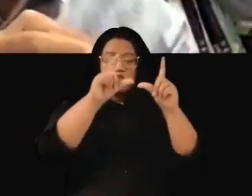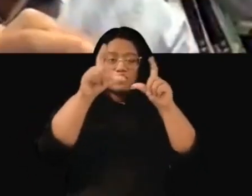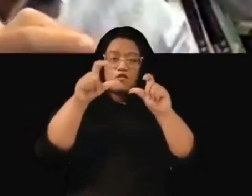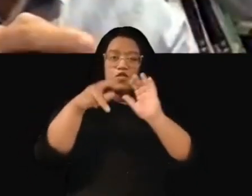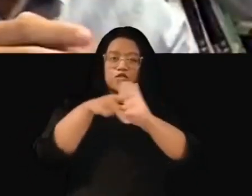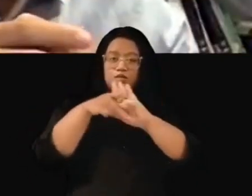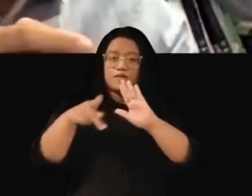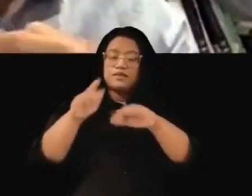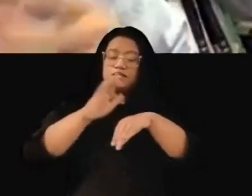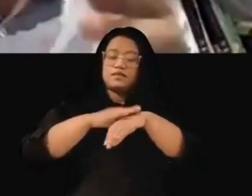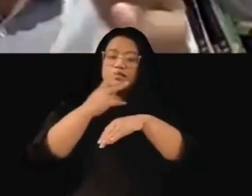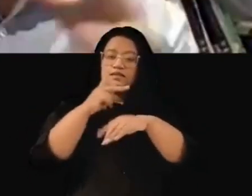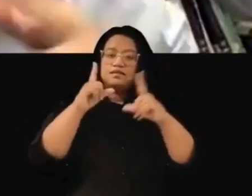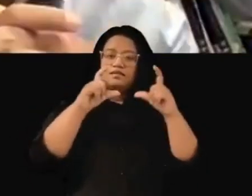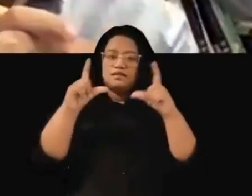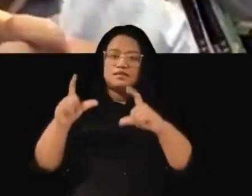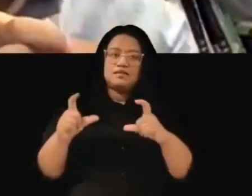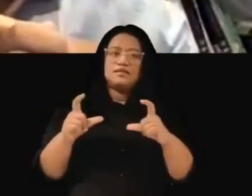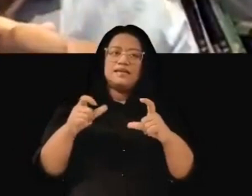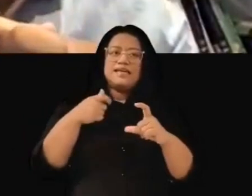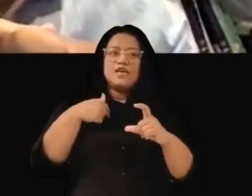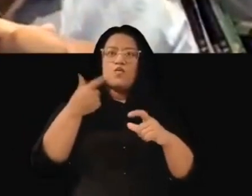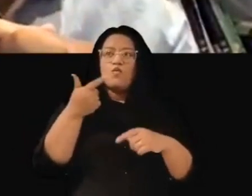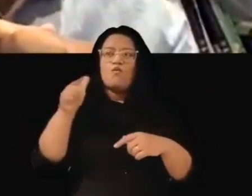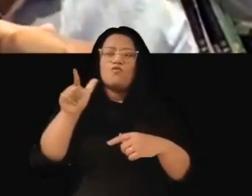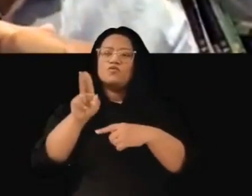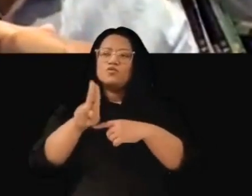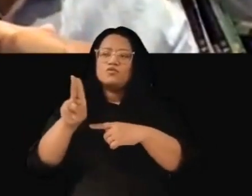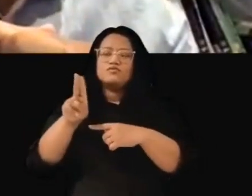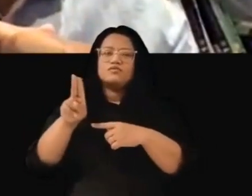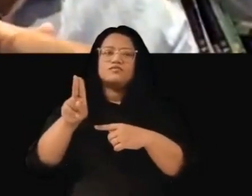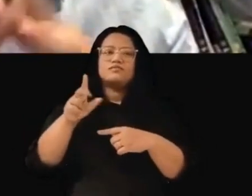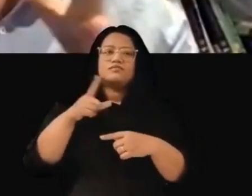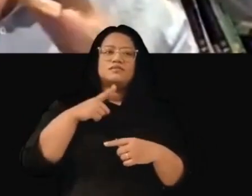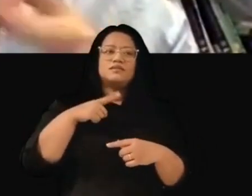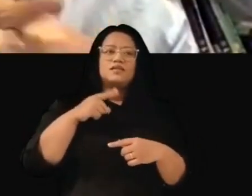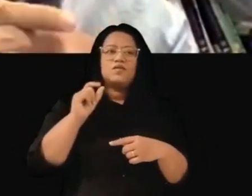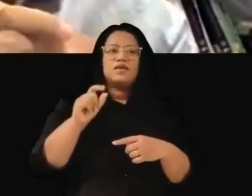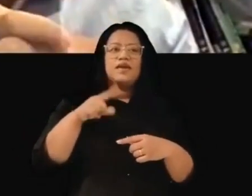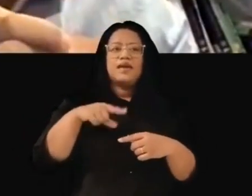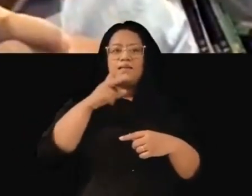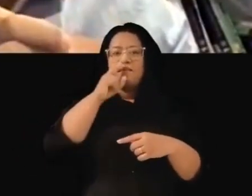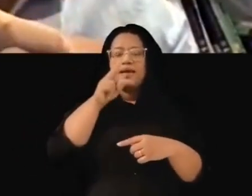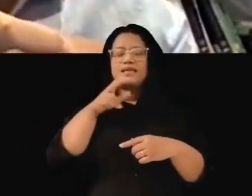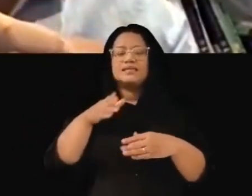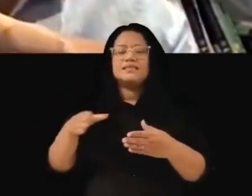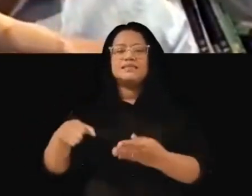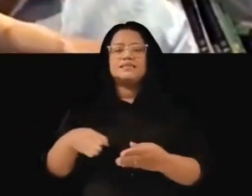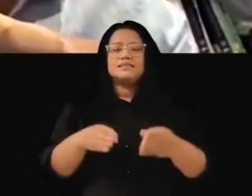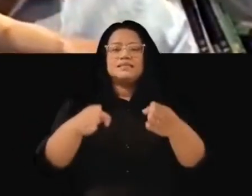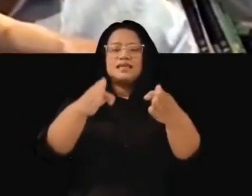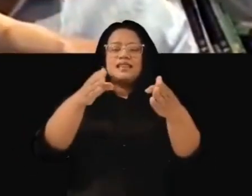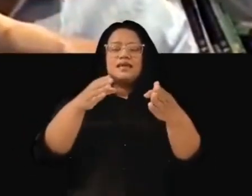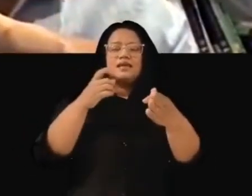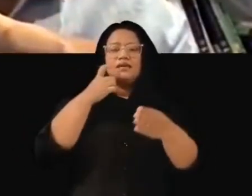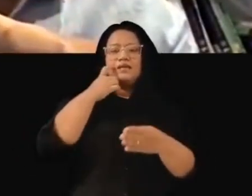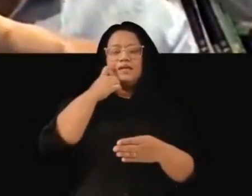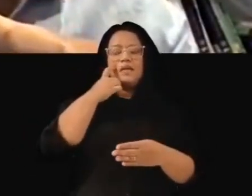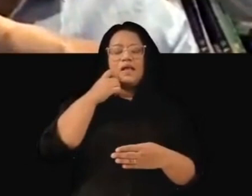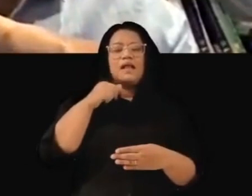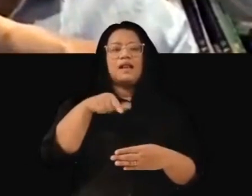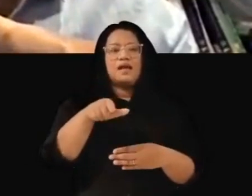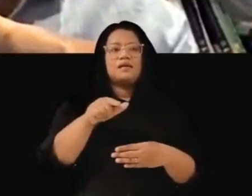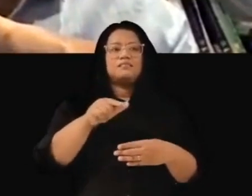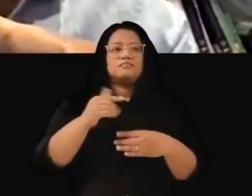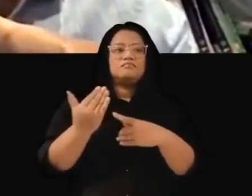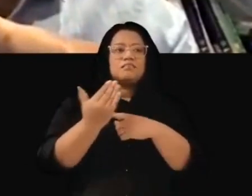eu mais uso. Eu não achei outra melhor, que é justamente a ideia de termos uma trilha, de buscarmos uma alternativa. E aí eu cumprimento realmente